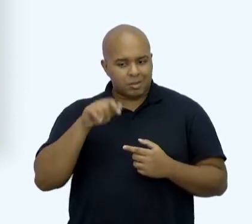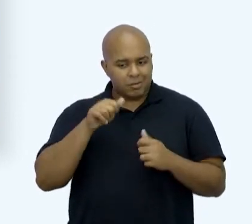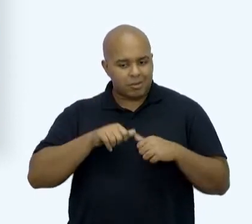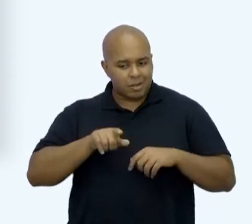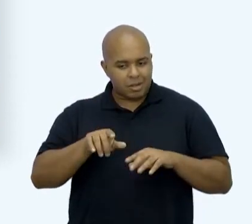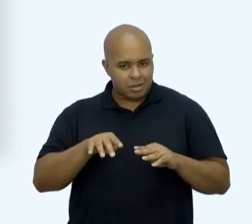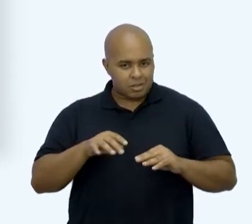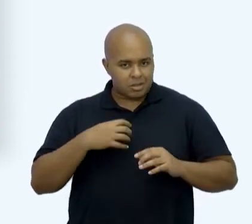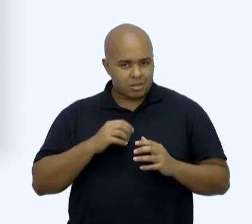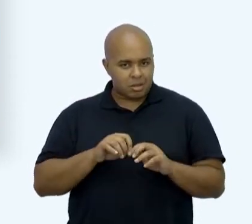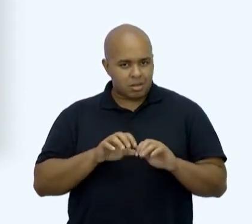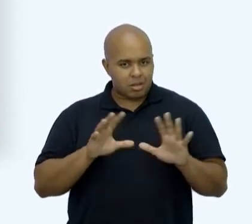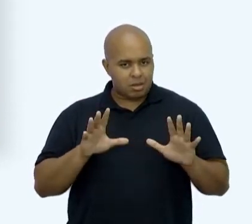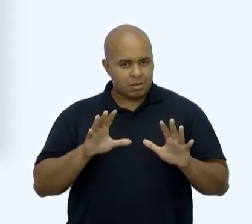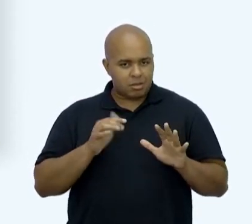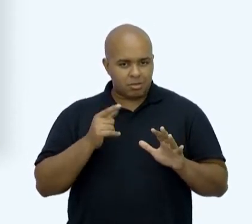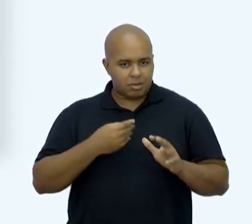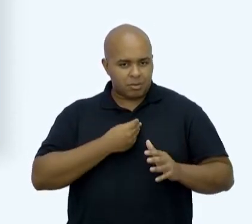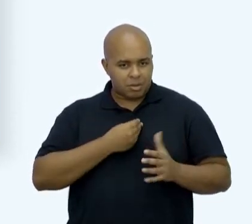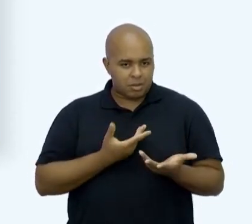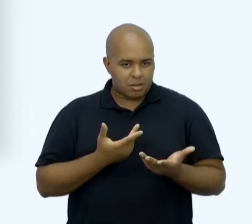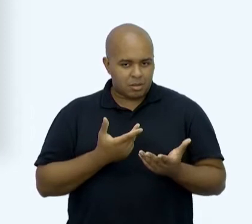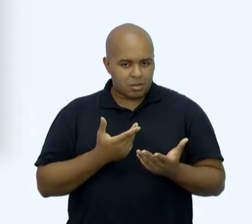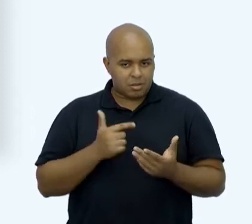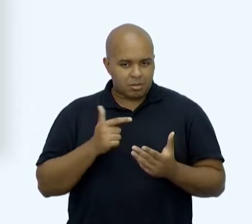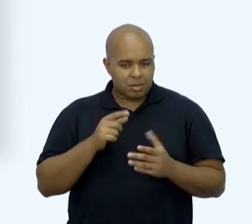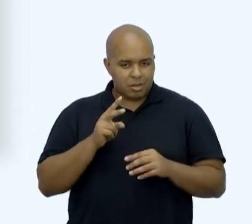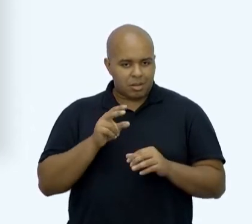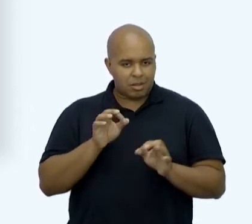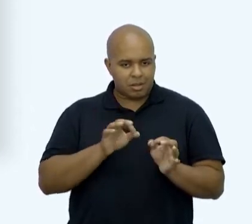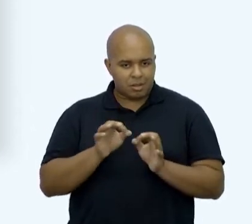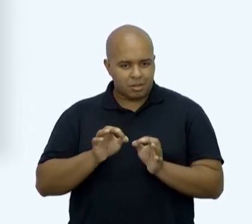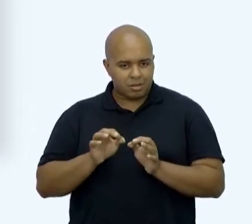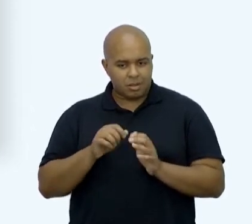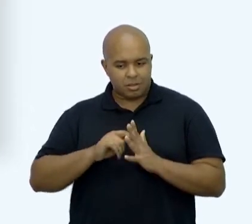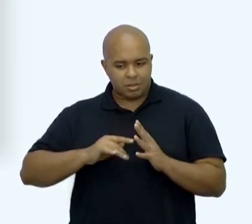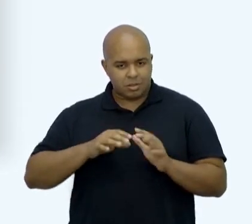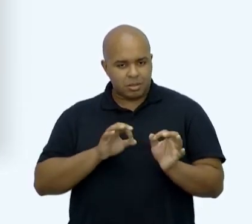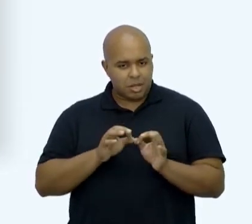deixando ele a céu aberto e sem vida e sem atividade microbiana.